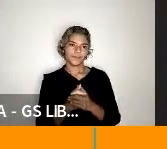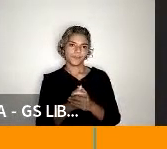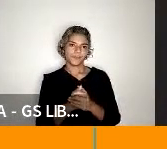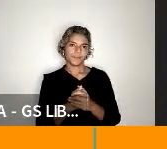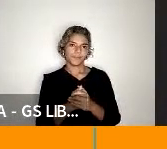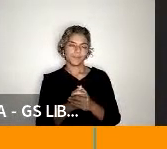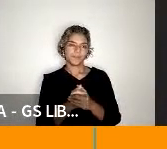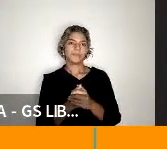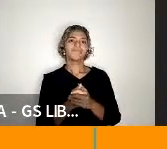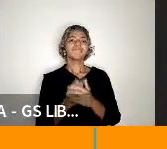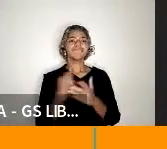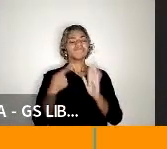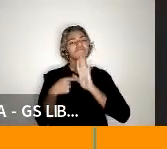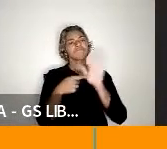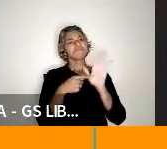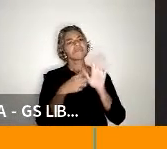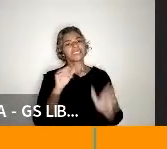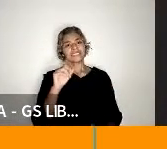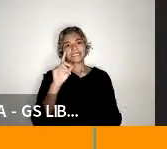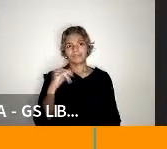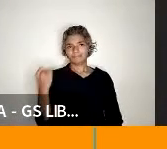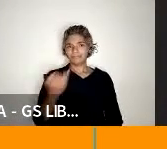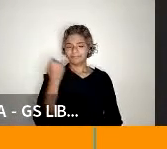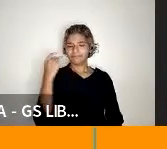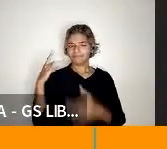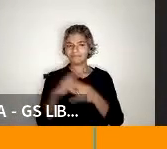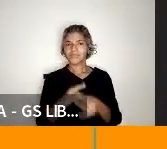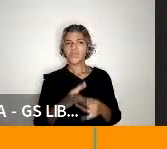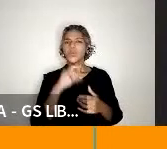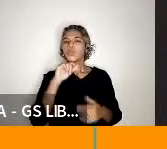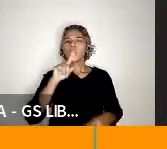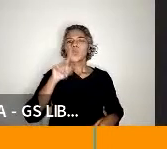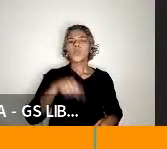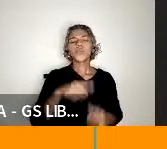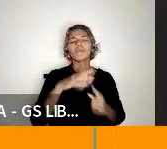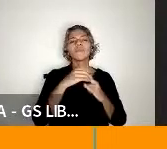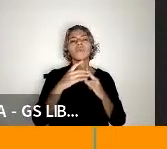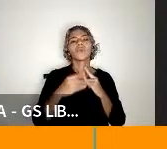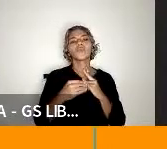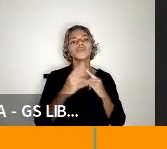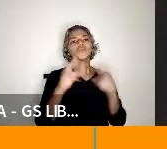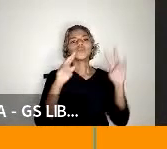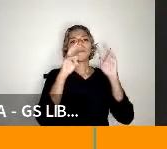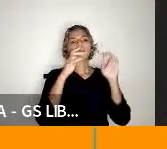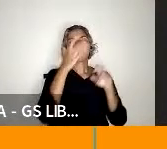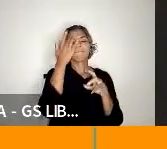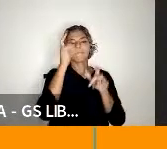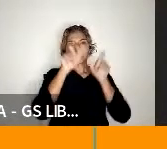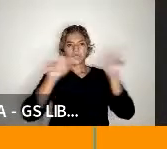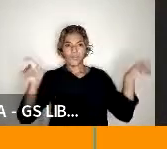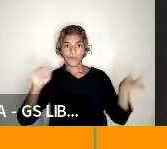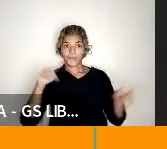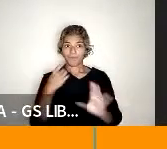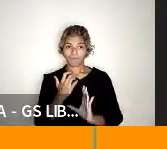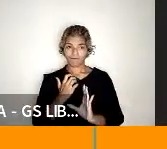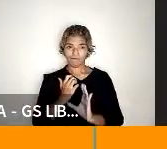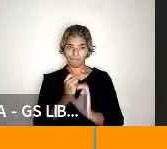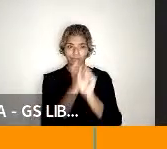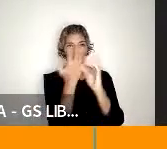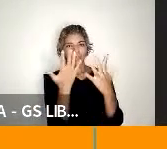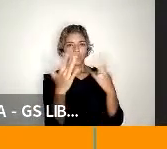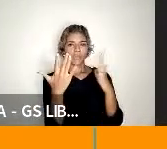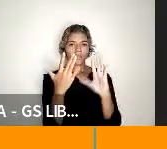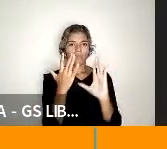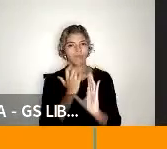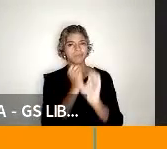importante para contextualizar também, né? O que é a Fiocruz em termos de pessoas, né? Nós somos 11 mil, cerca de 12 mil pessoas,